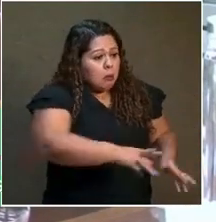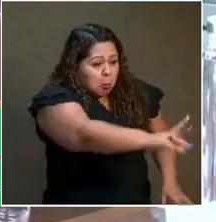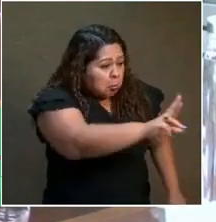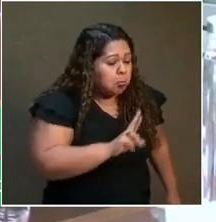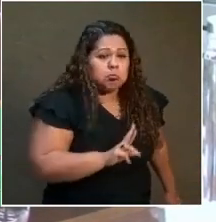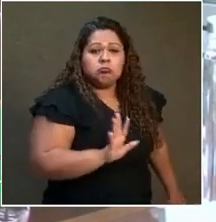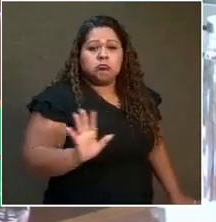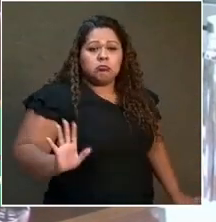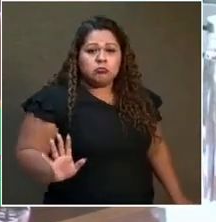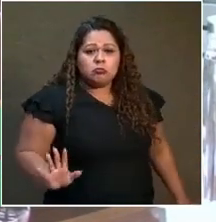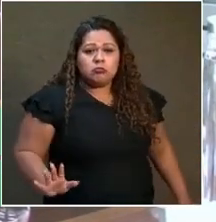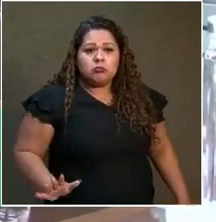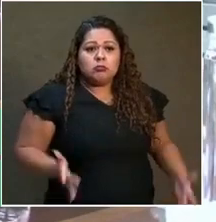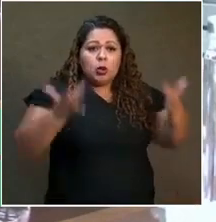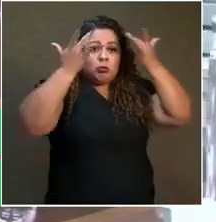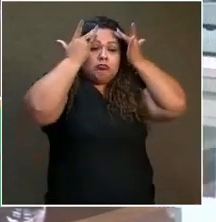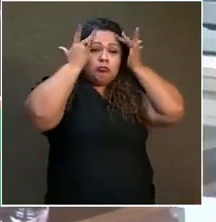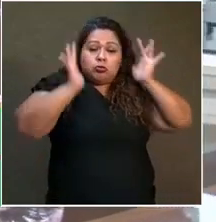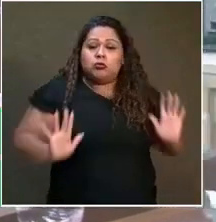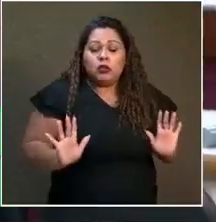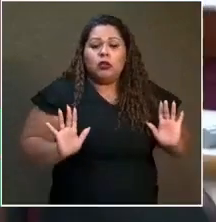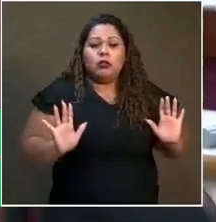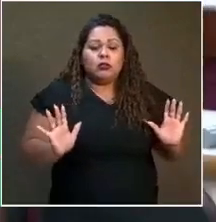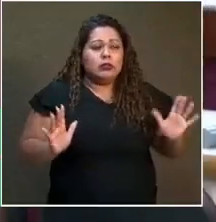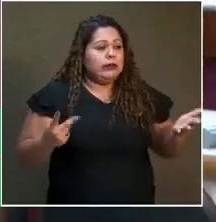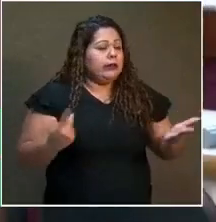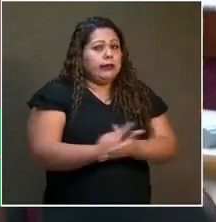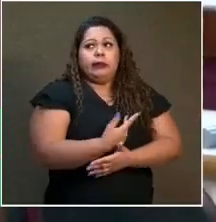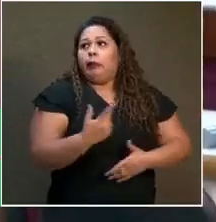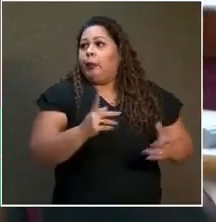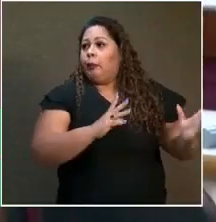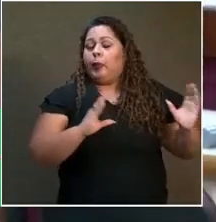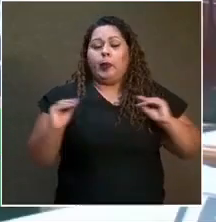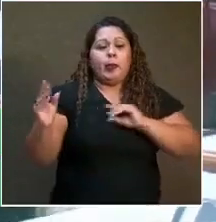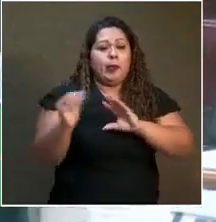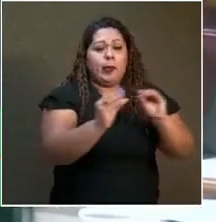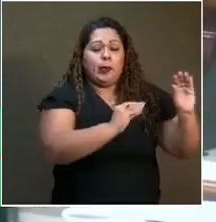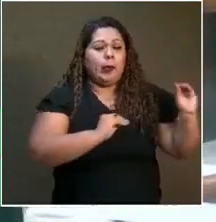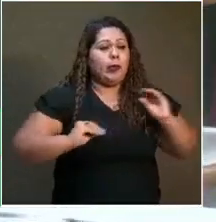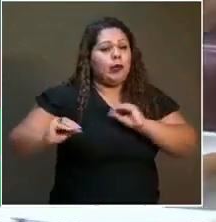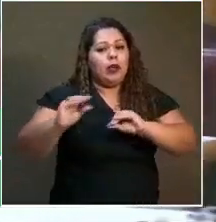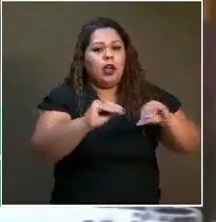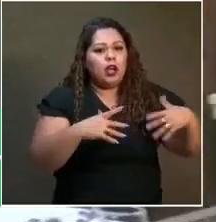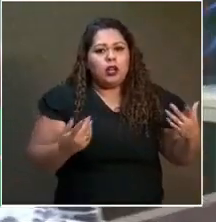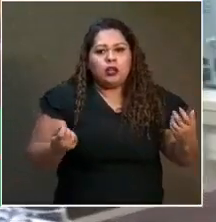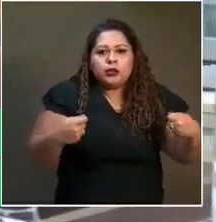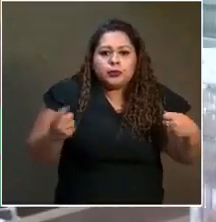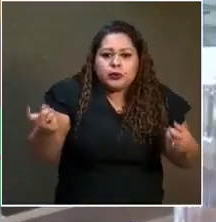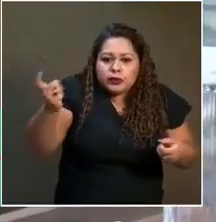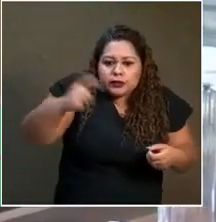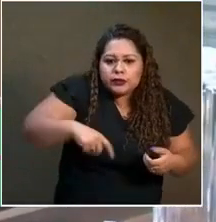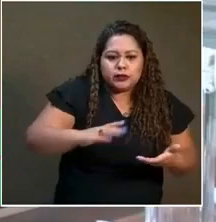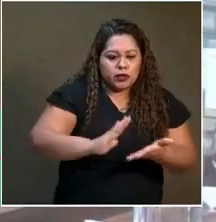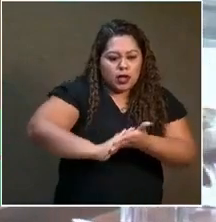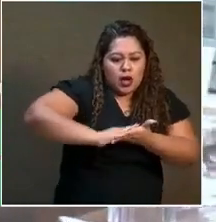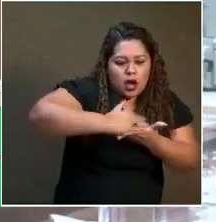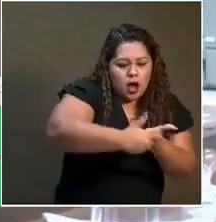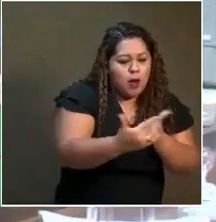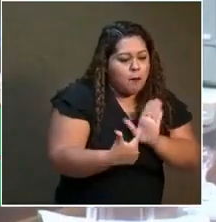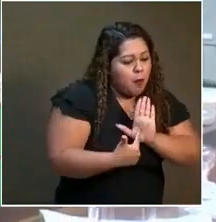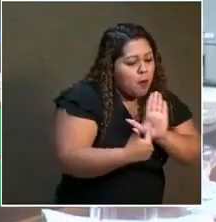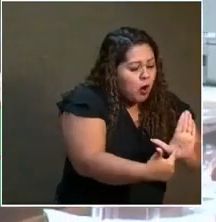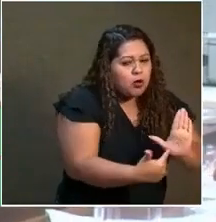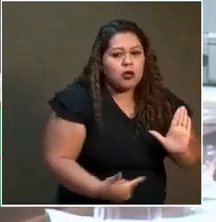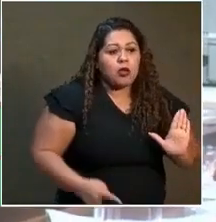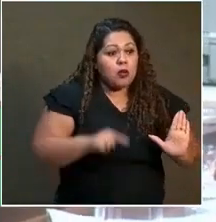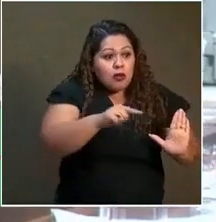isso. Eu não sei o que gerou maior rebuliço aqui, maior discussão. E nós tivemos que vir aqui trazer o notebook para mostrar para ela